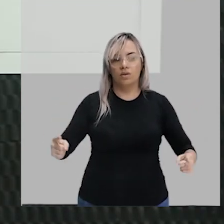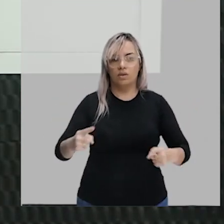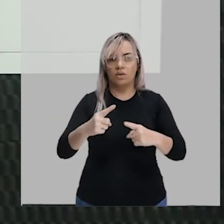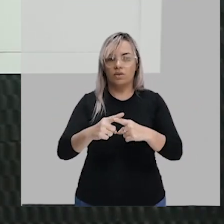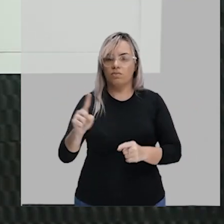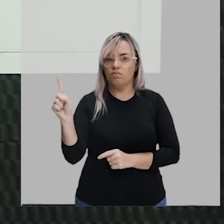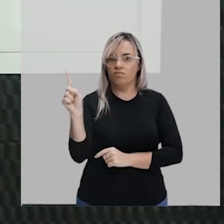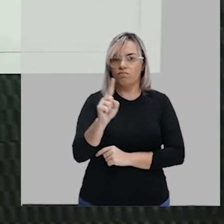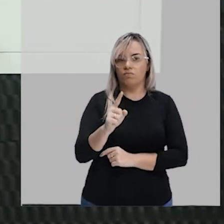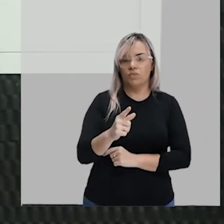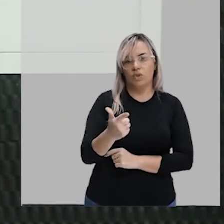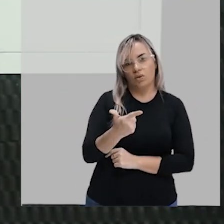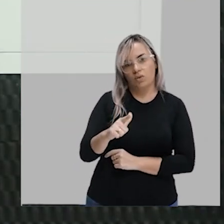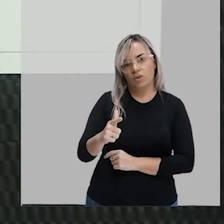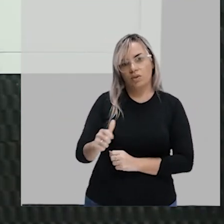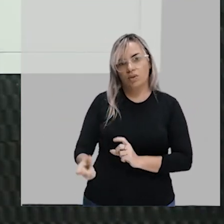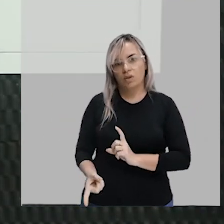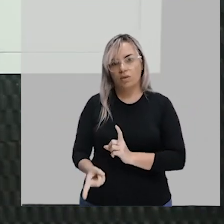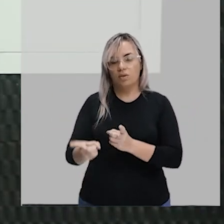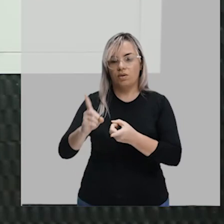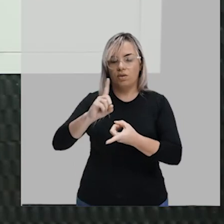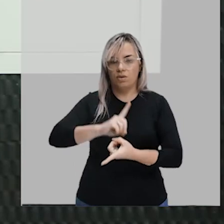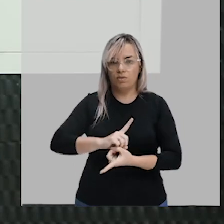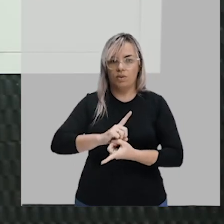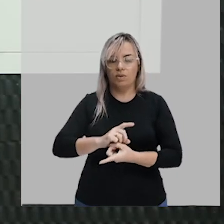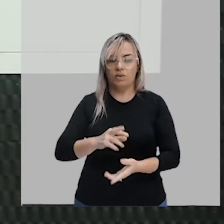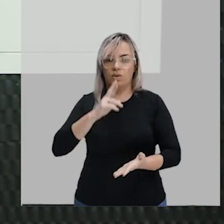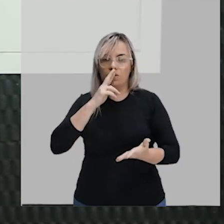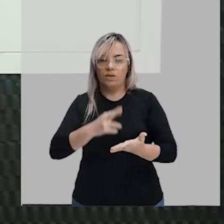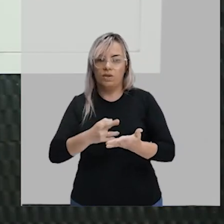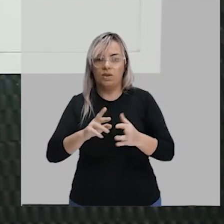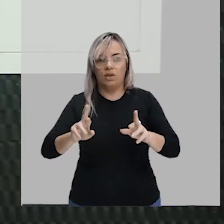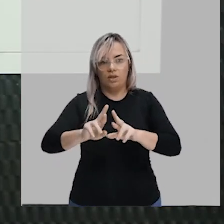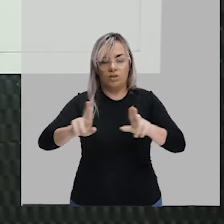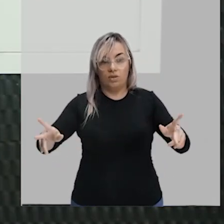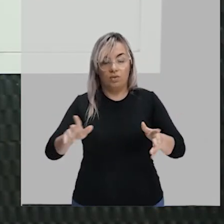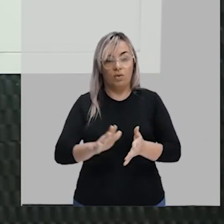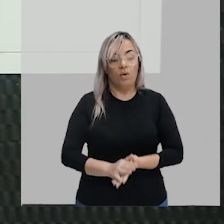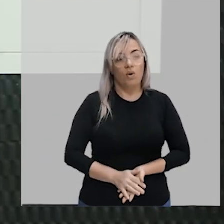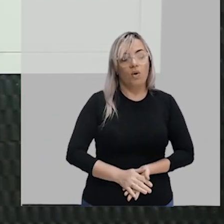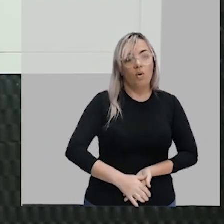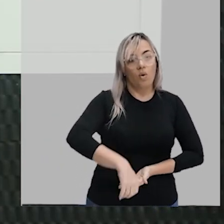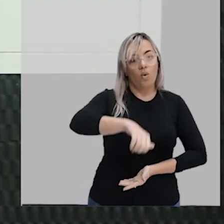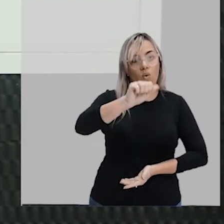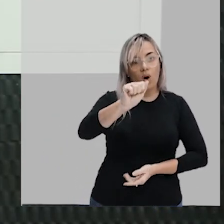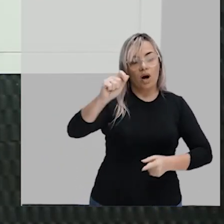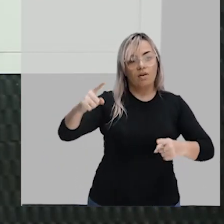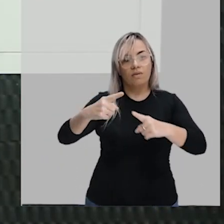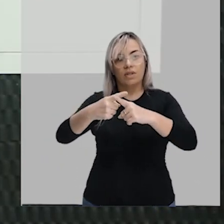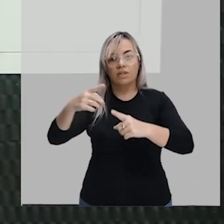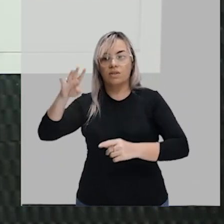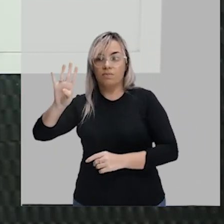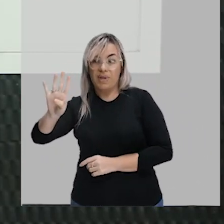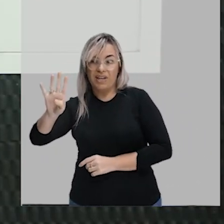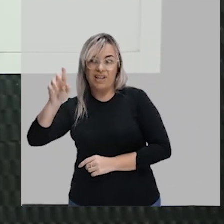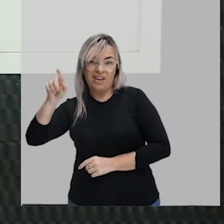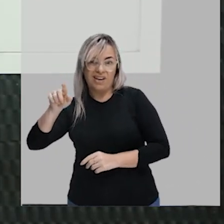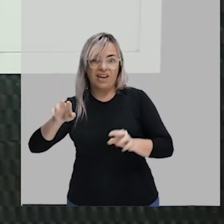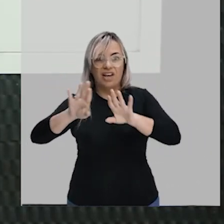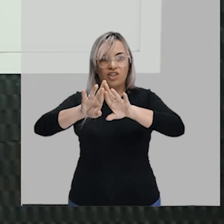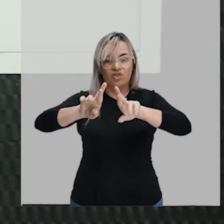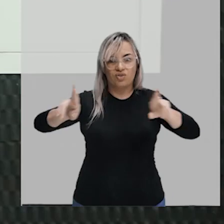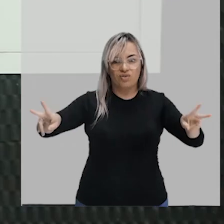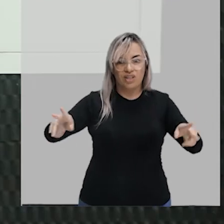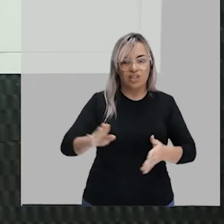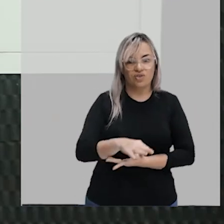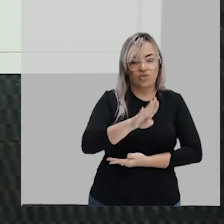para multiplicação de matrizes. O A vezes B é diferente de B vezes A. Tá? Então não é a mesma coisa. Não é como acontece